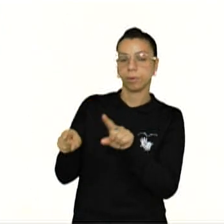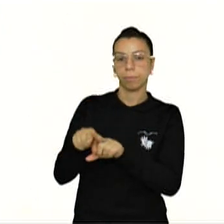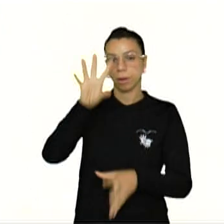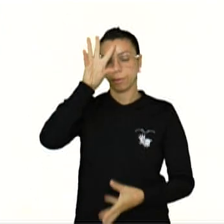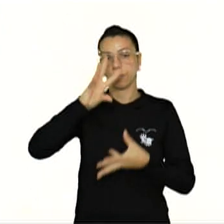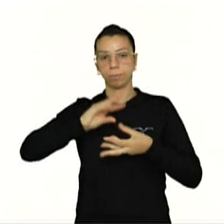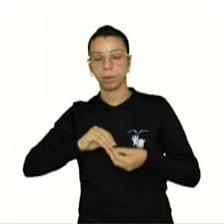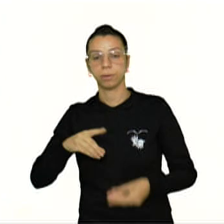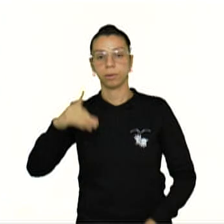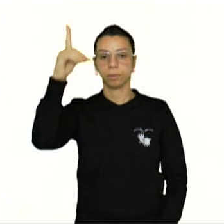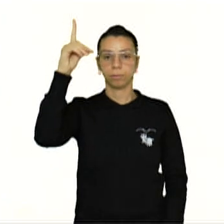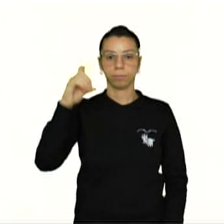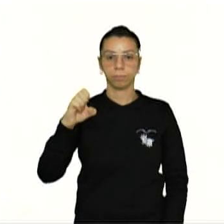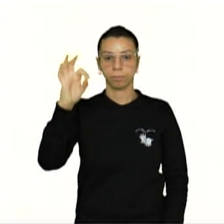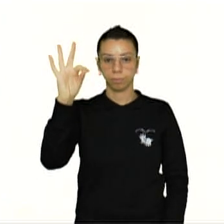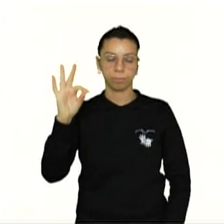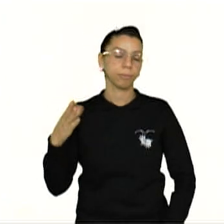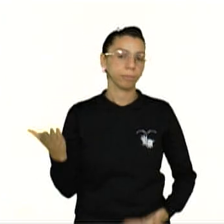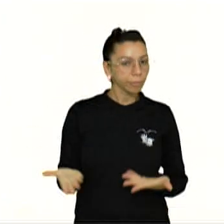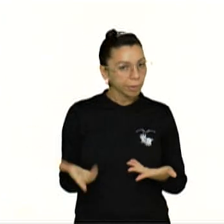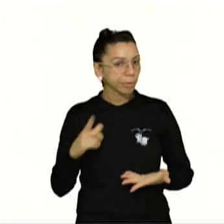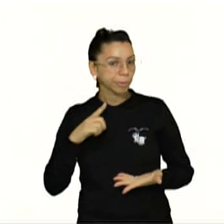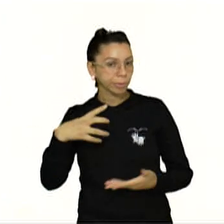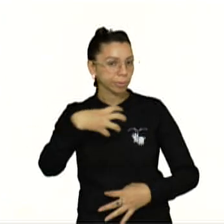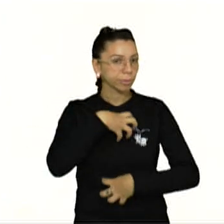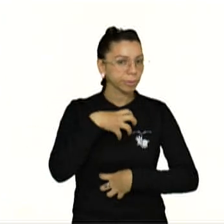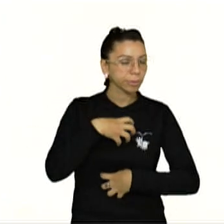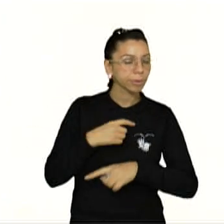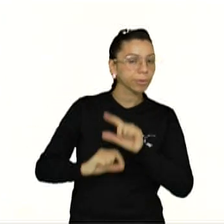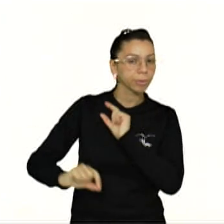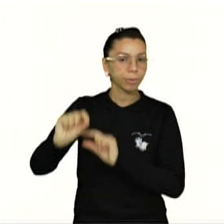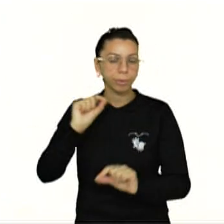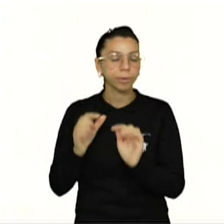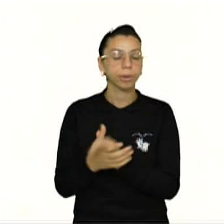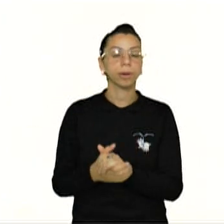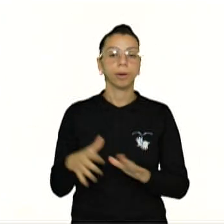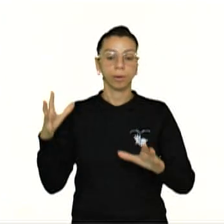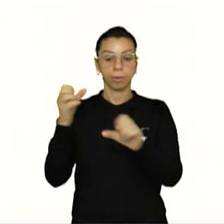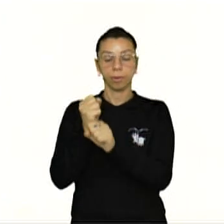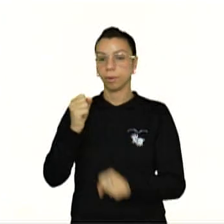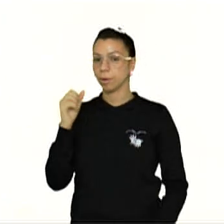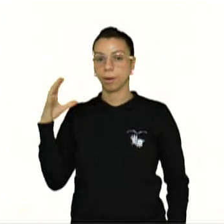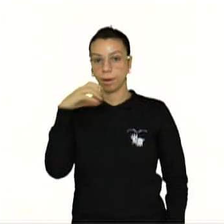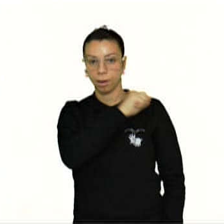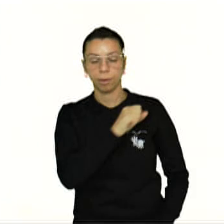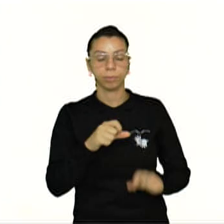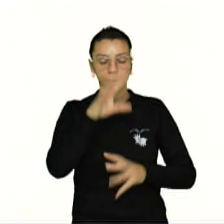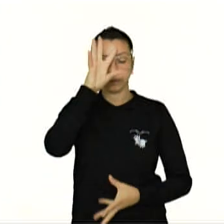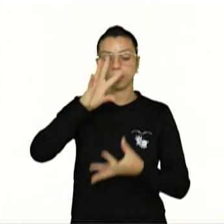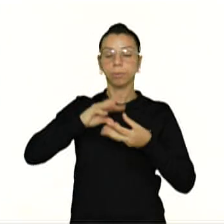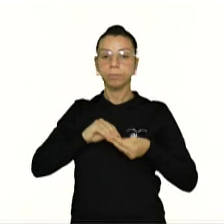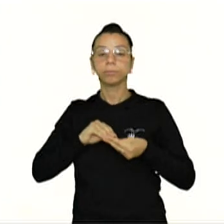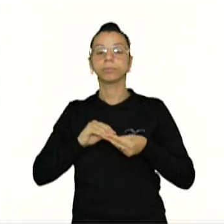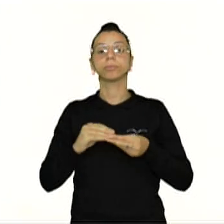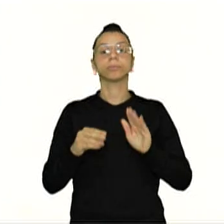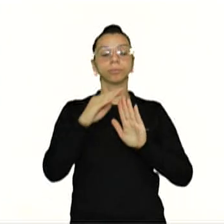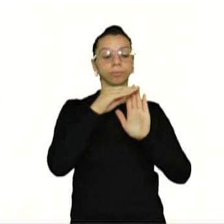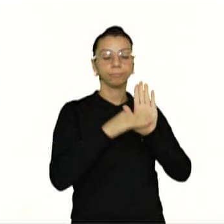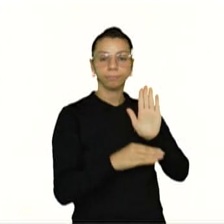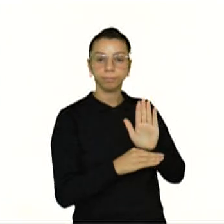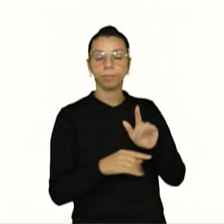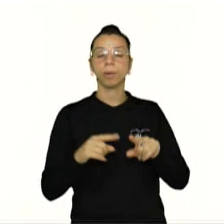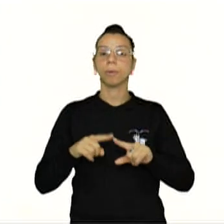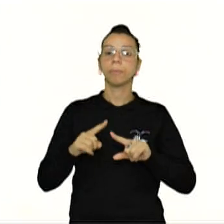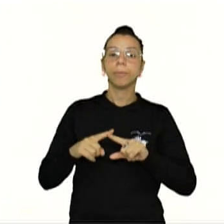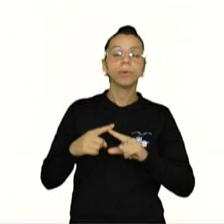dos determinantes. Em alguns casos, os cálculos serão até imediato, basta reconhecer as propriedades, porque às vezes o aluno